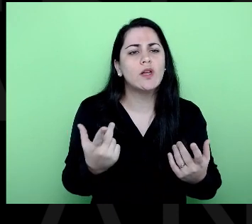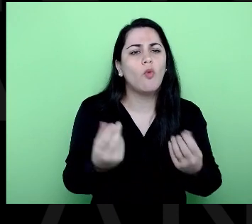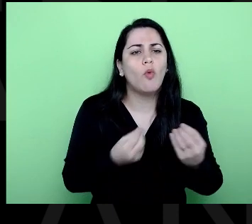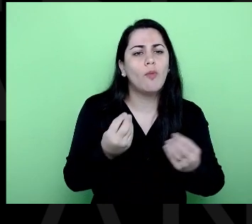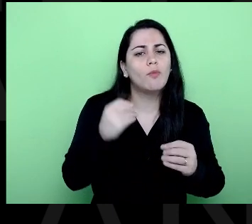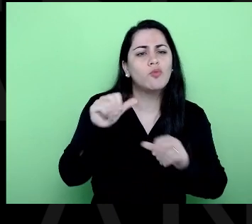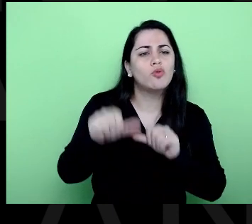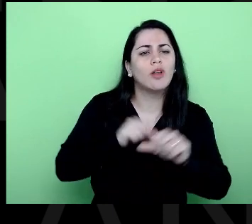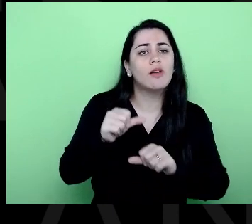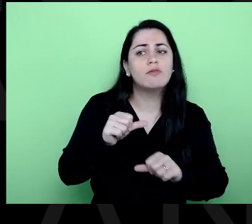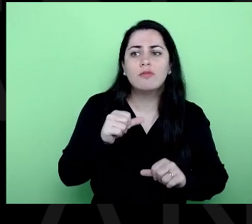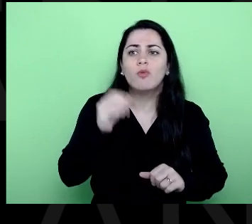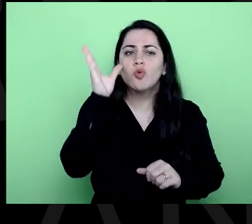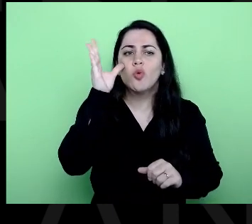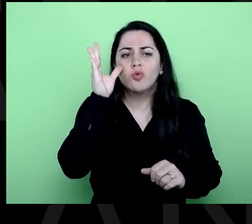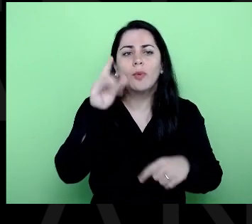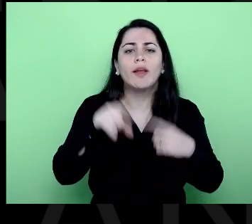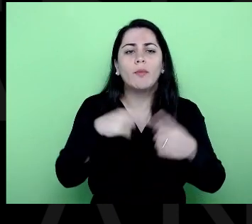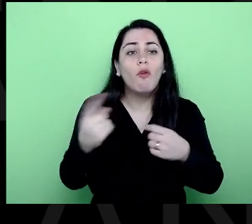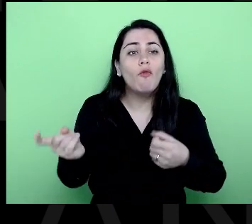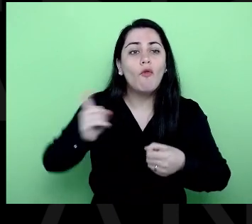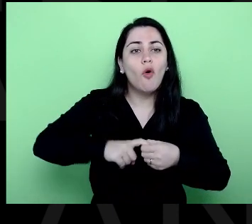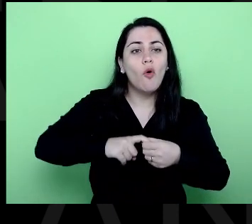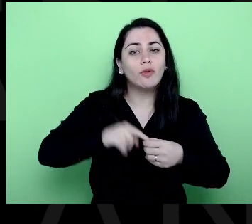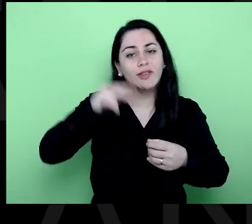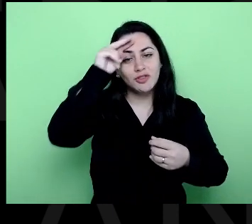coisas curiosas, para depois retomar